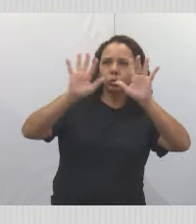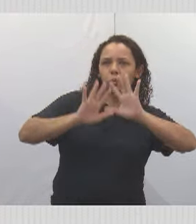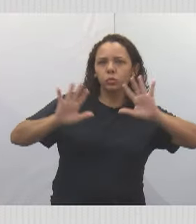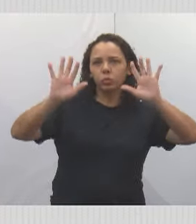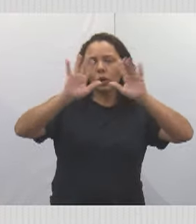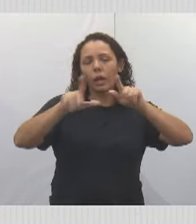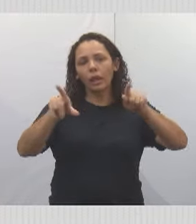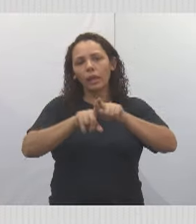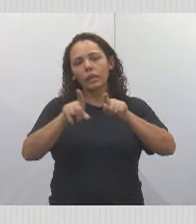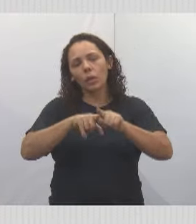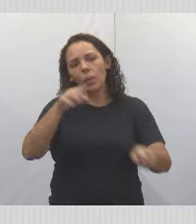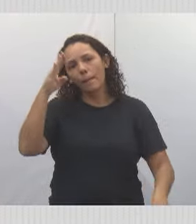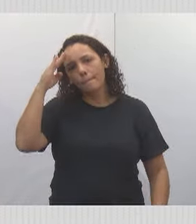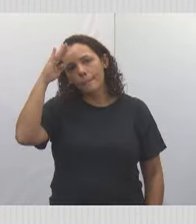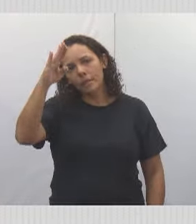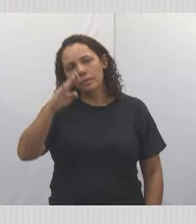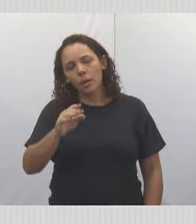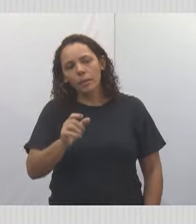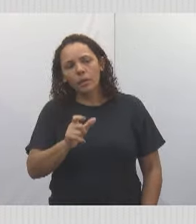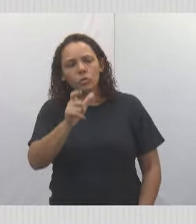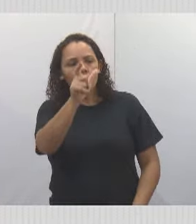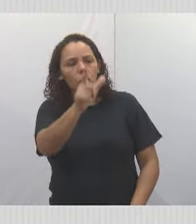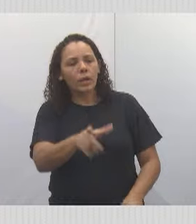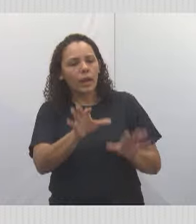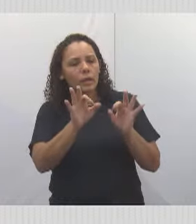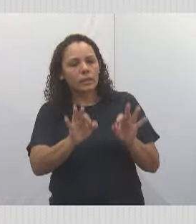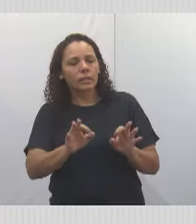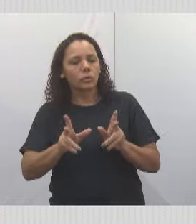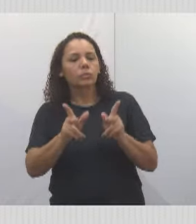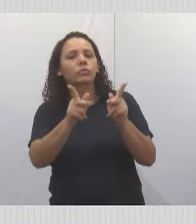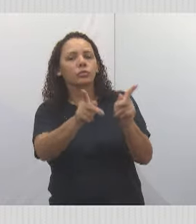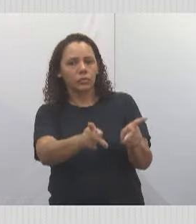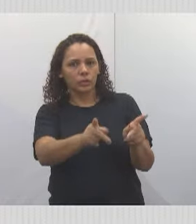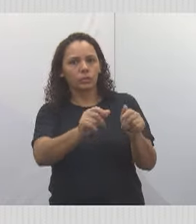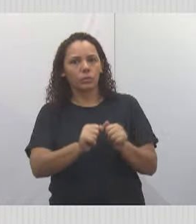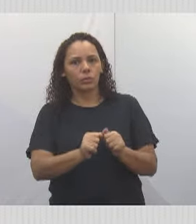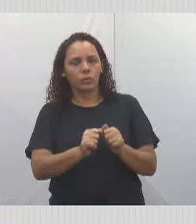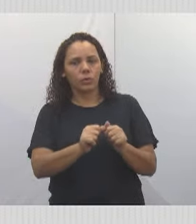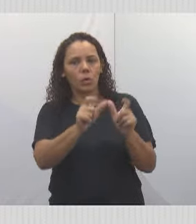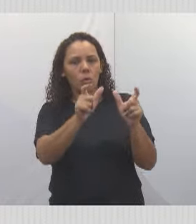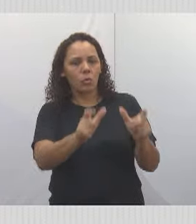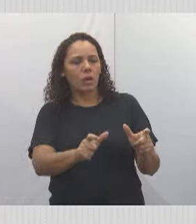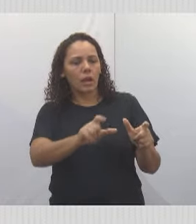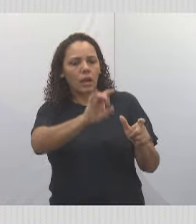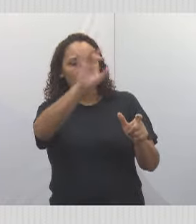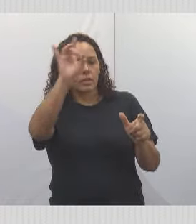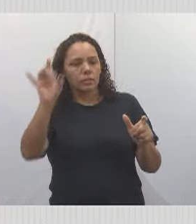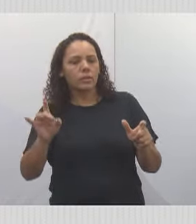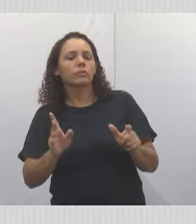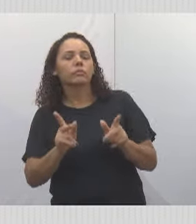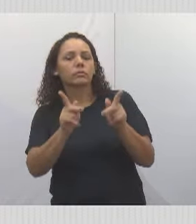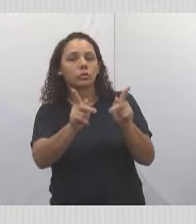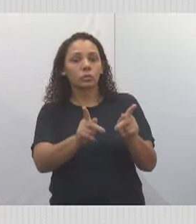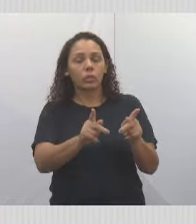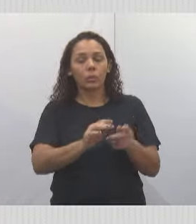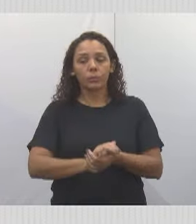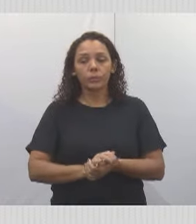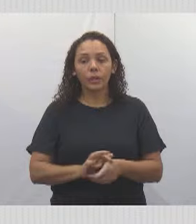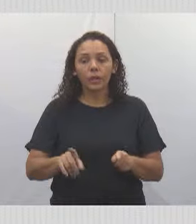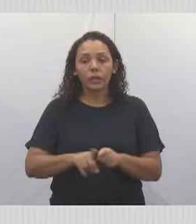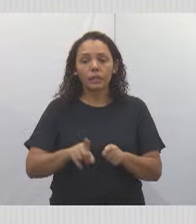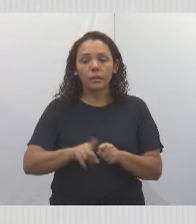em imóveis especiais. Então, por isso que houve essa queda. Além de capacitação para os novos